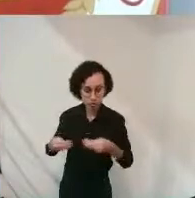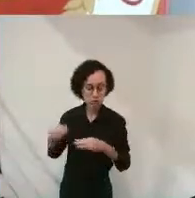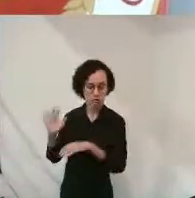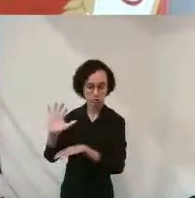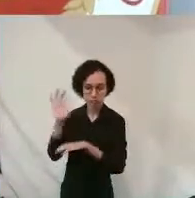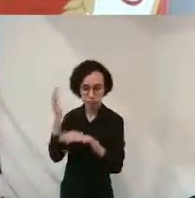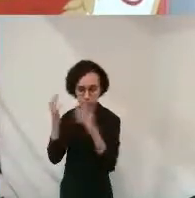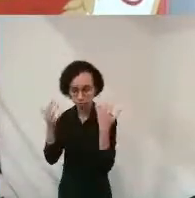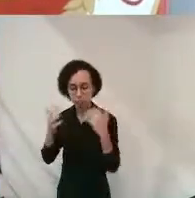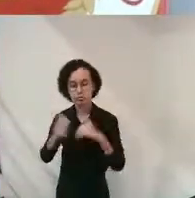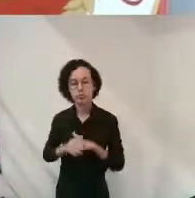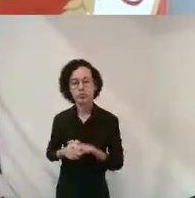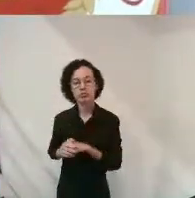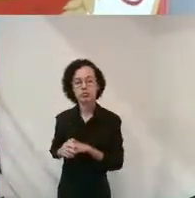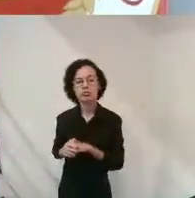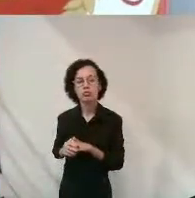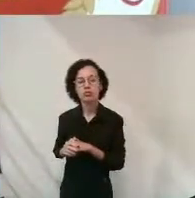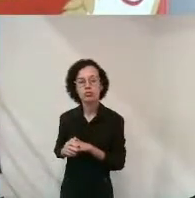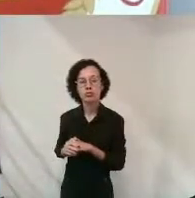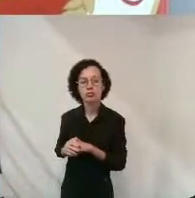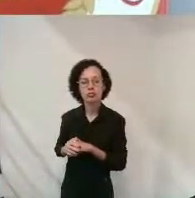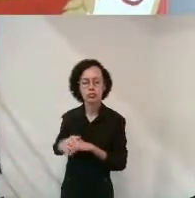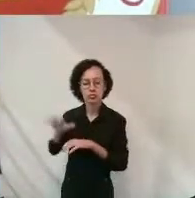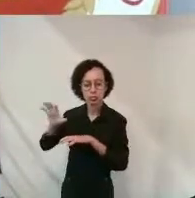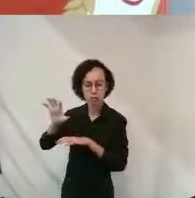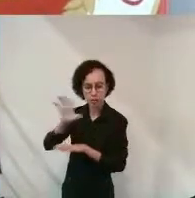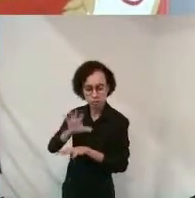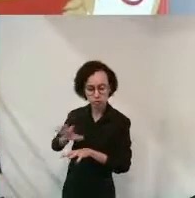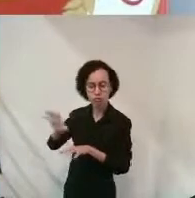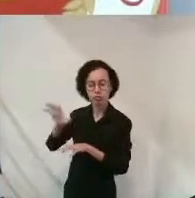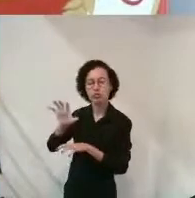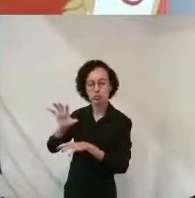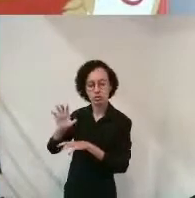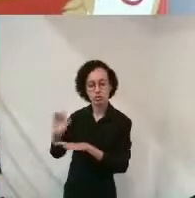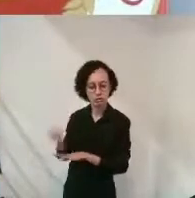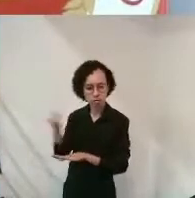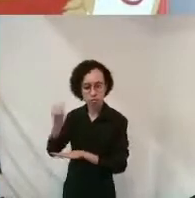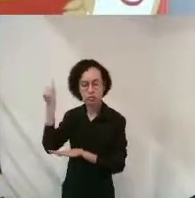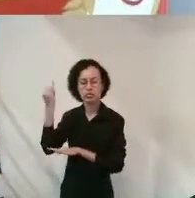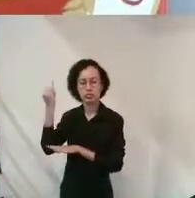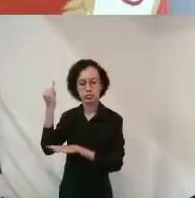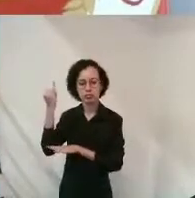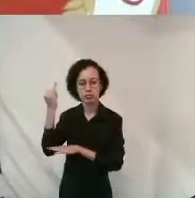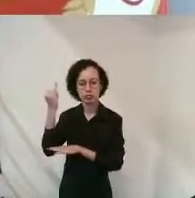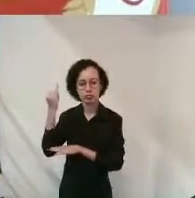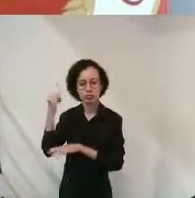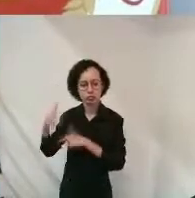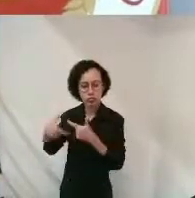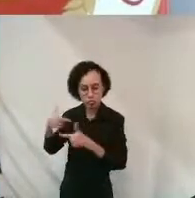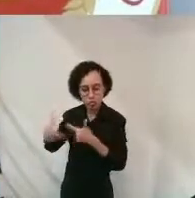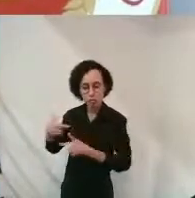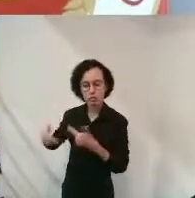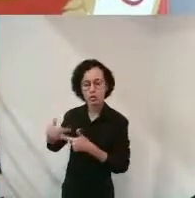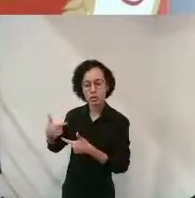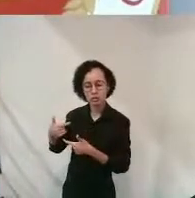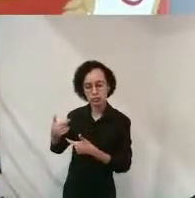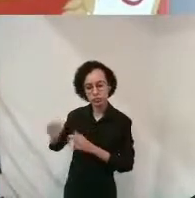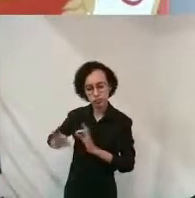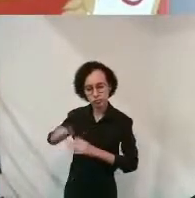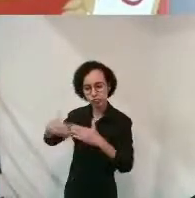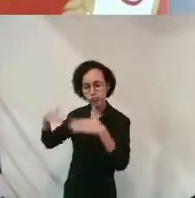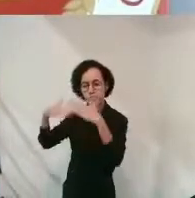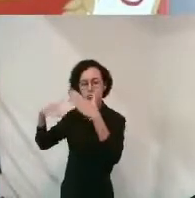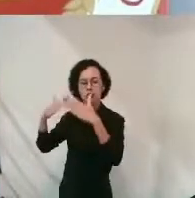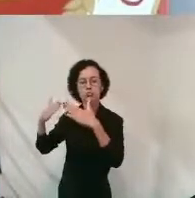Ministério do Desenvolvimento Regional, que tem um papel fundamental no fechamento dos lixões, que é o trabalho desenvolvido aqui pelo